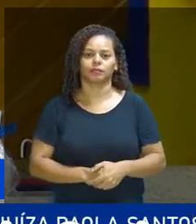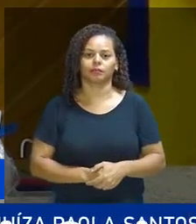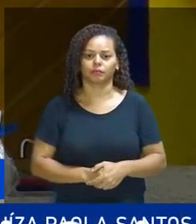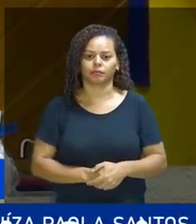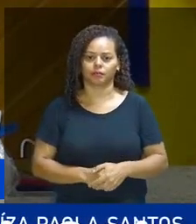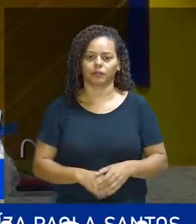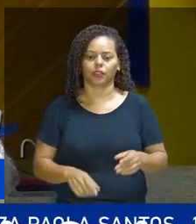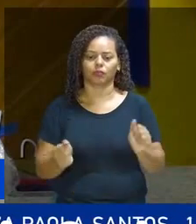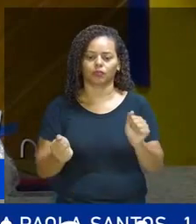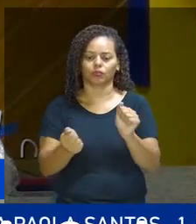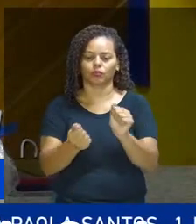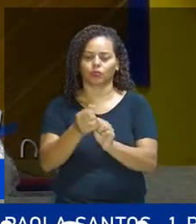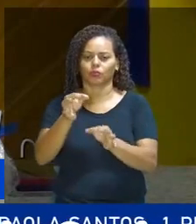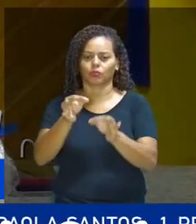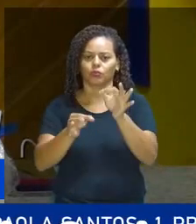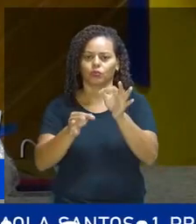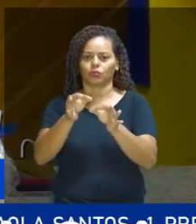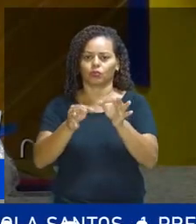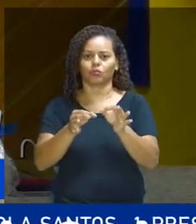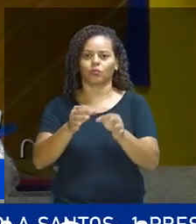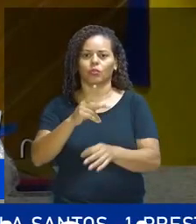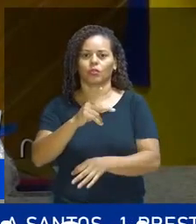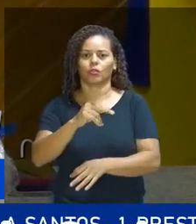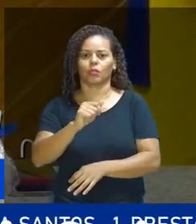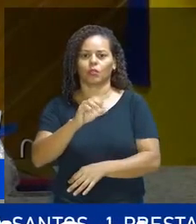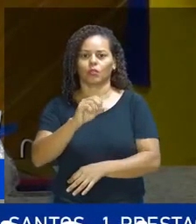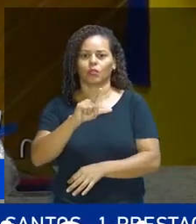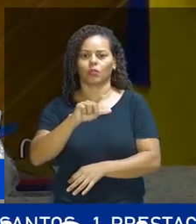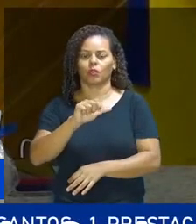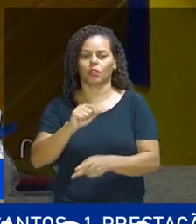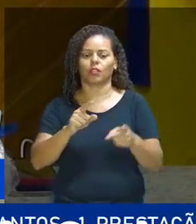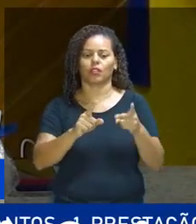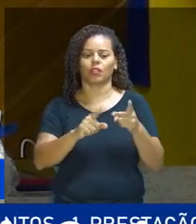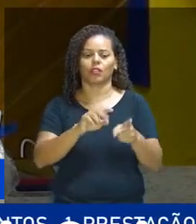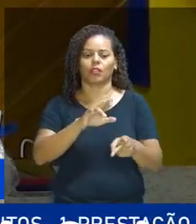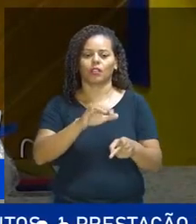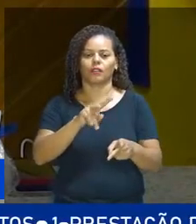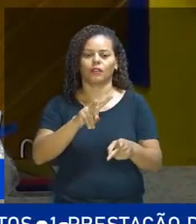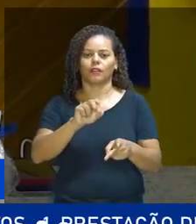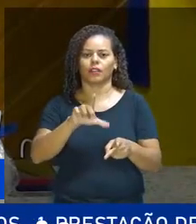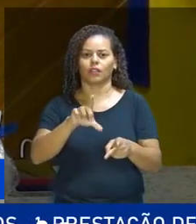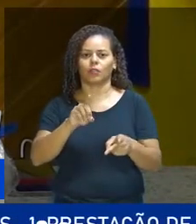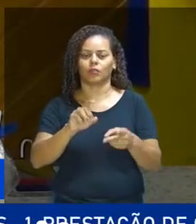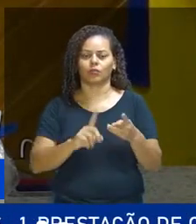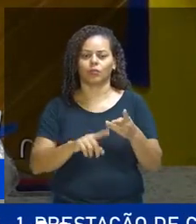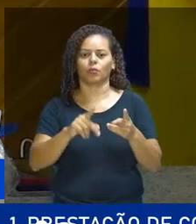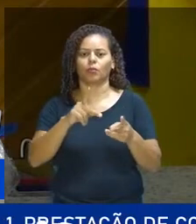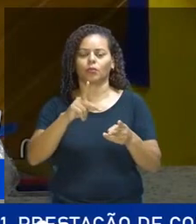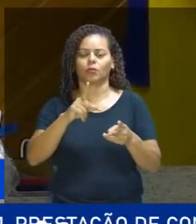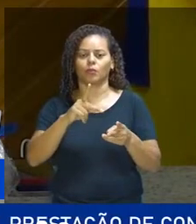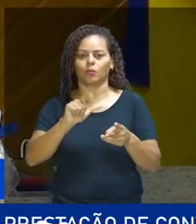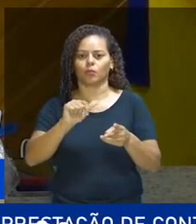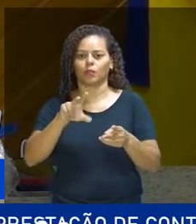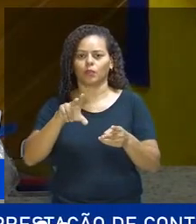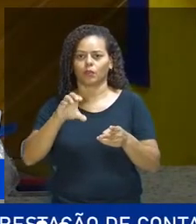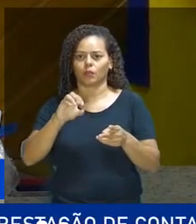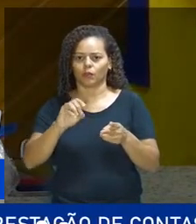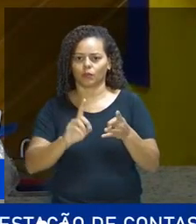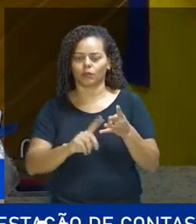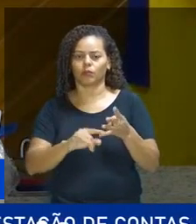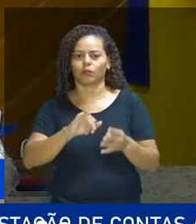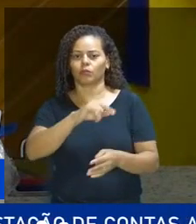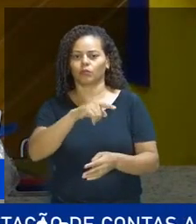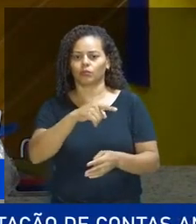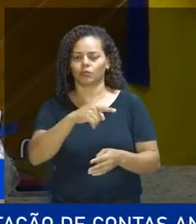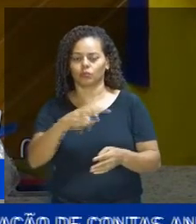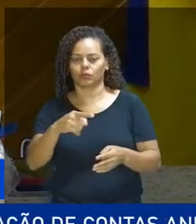com a juíza Paola, os juízes Rivaldo Valente, Anselmo Gonçalves, Paulo Madeira, Normand de Souza e João Lages.